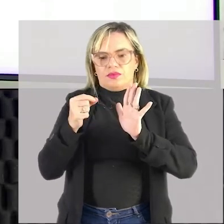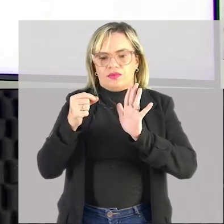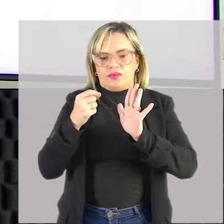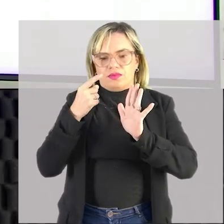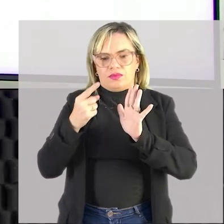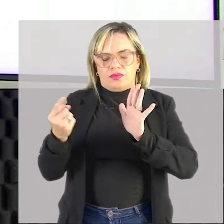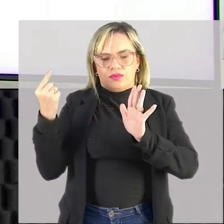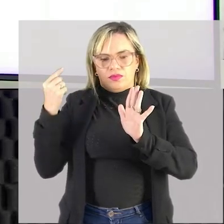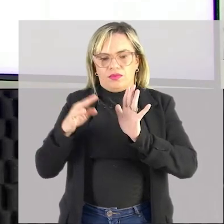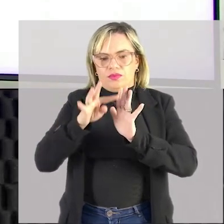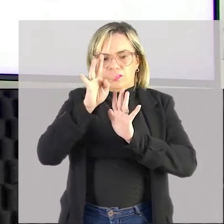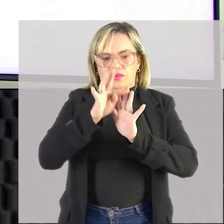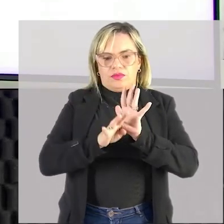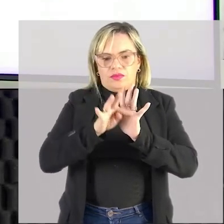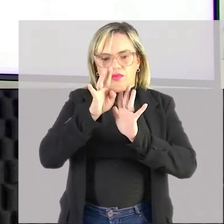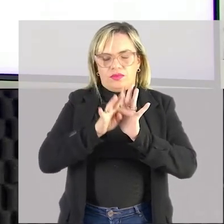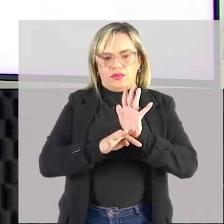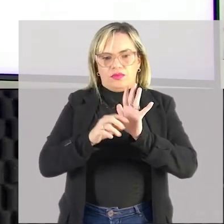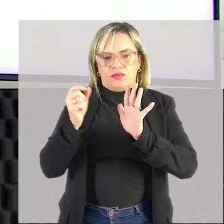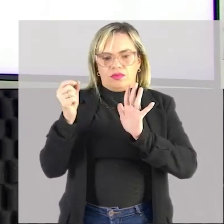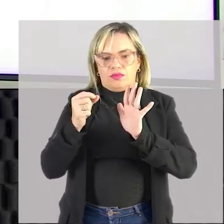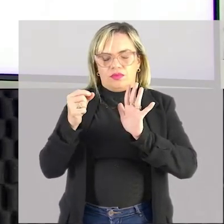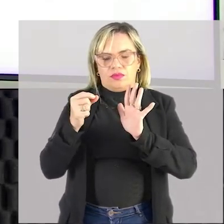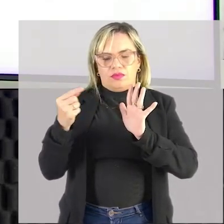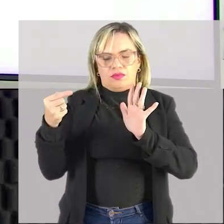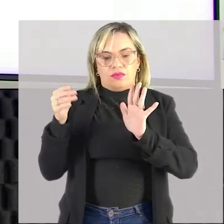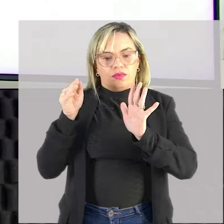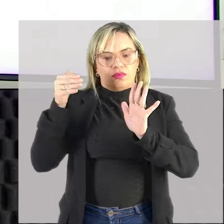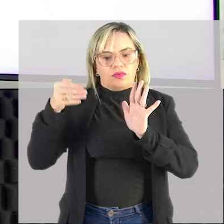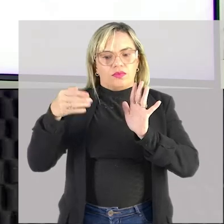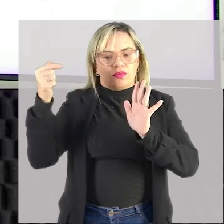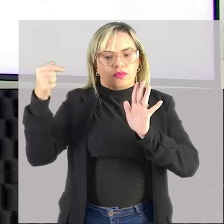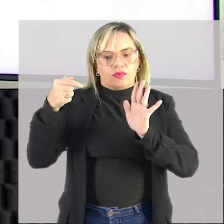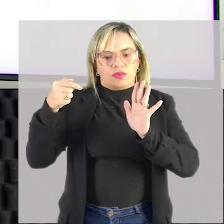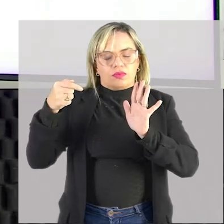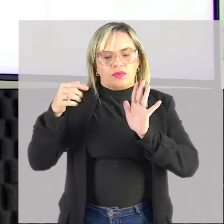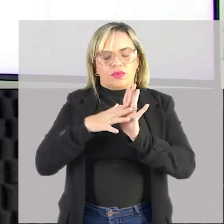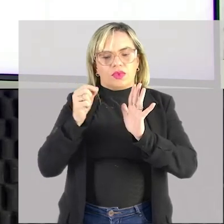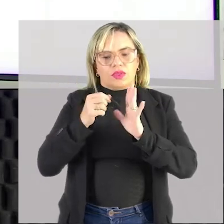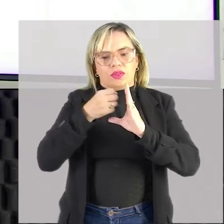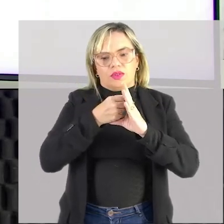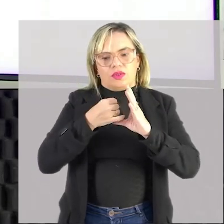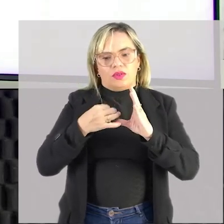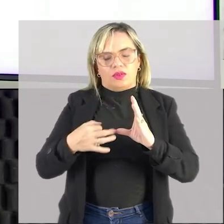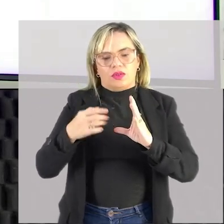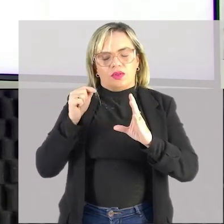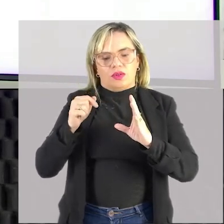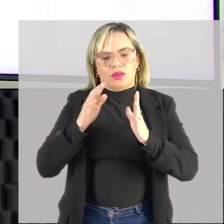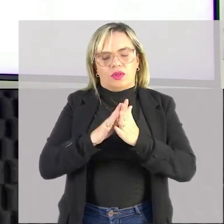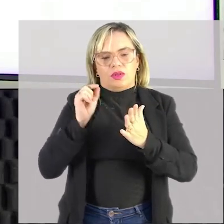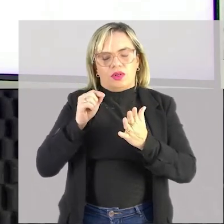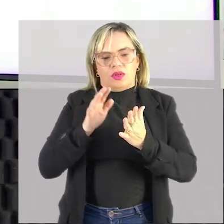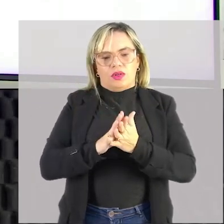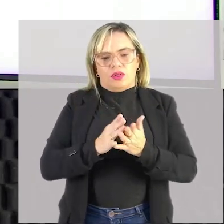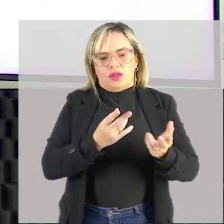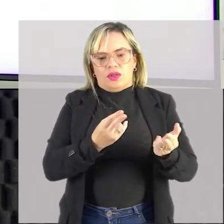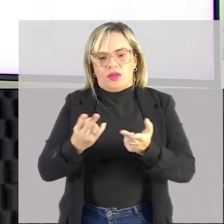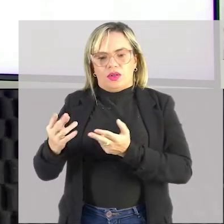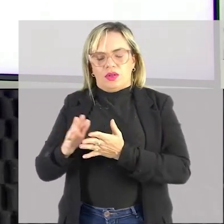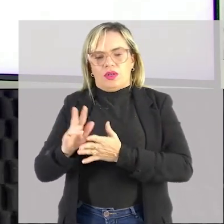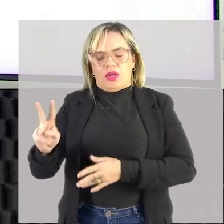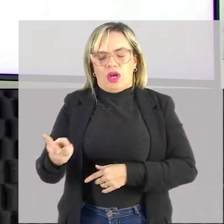só, gente, olha o comando aqui da questão. Considerando o texto, qual é o elemento comum a esses